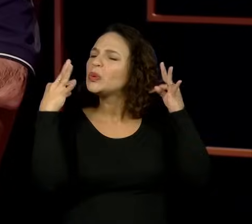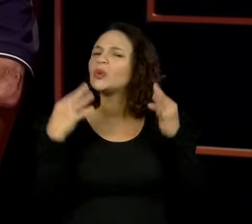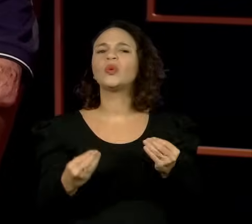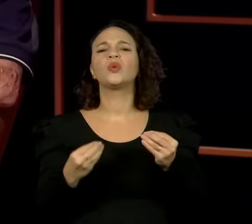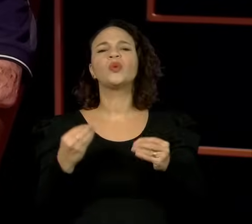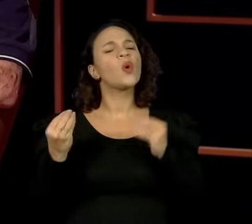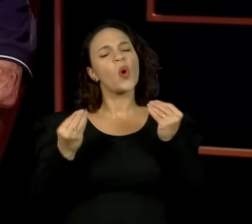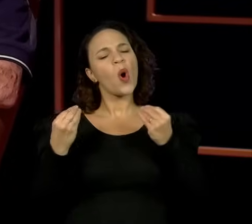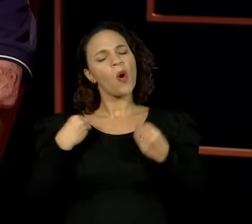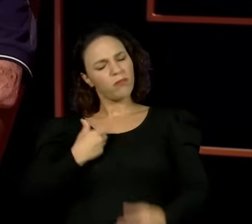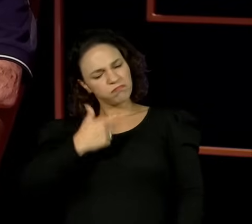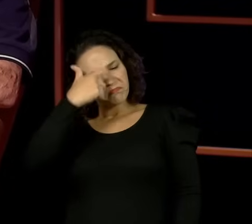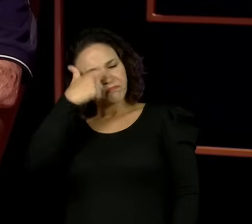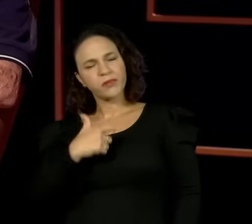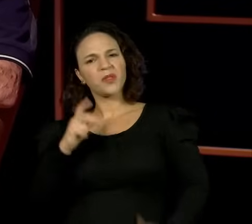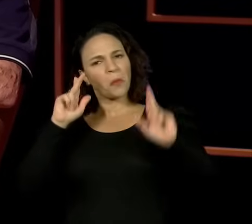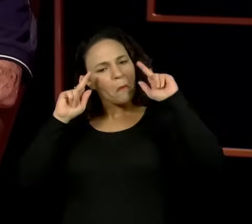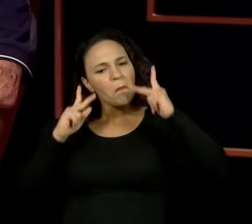ser gente.